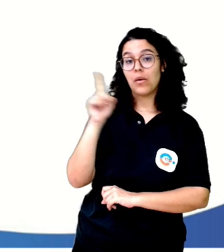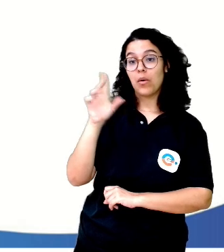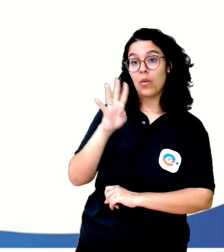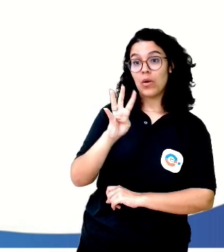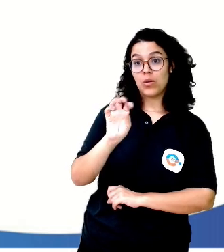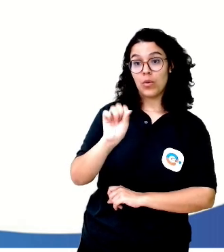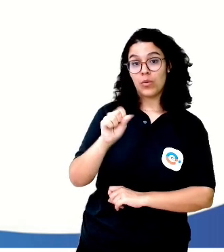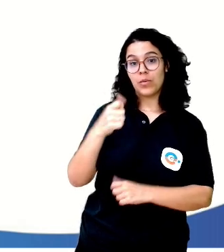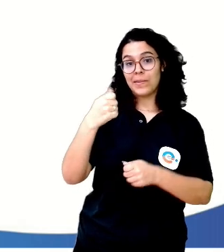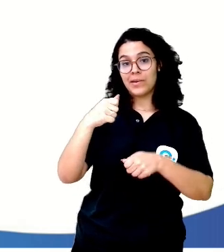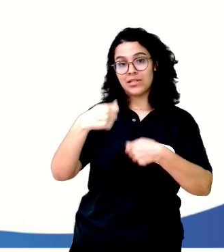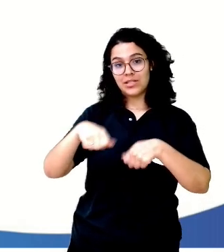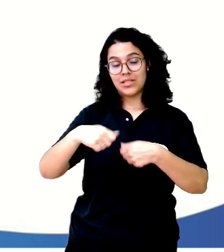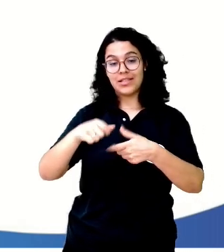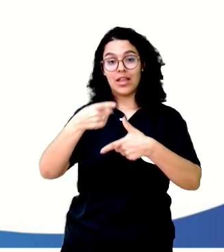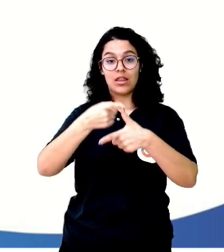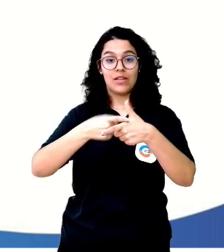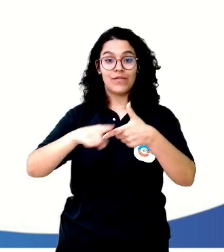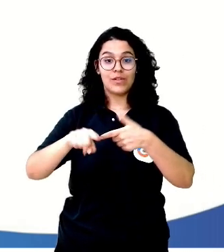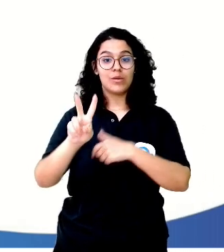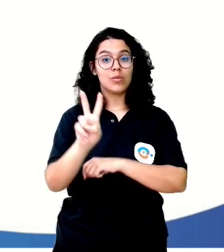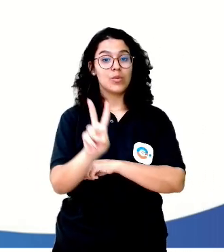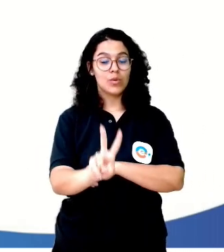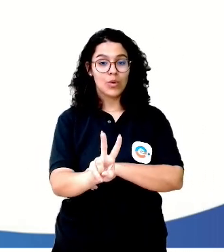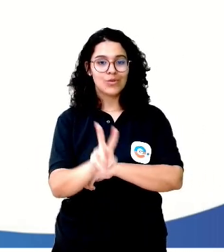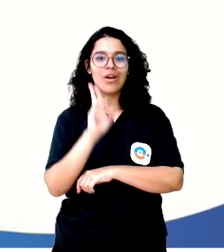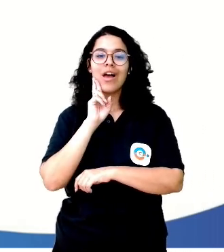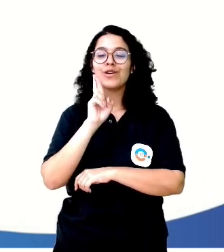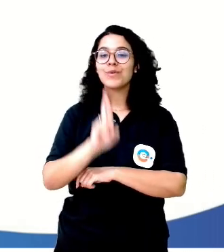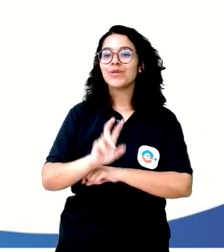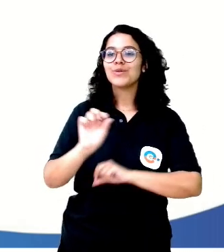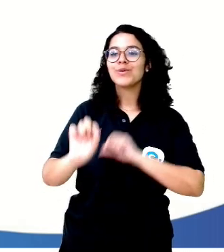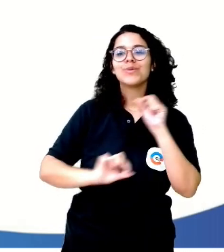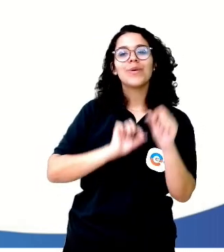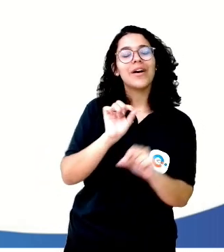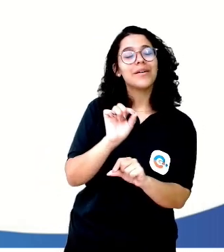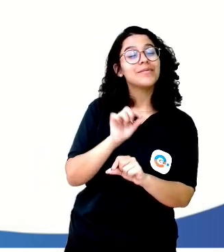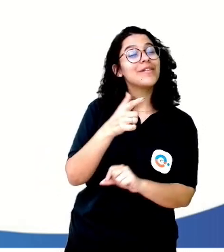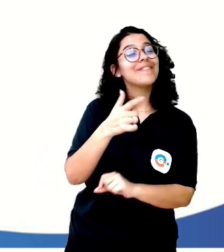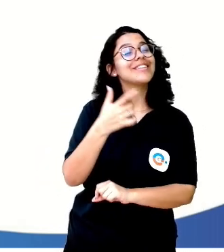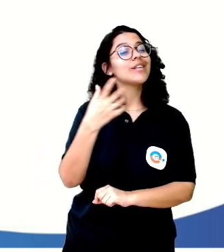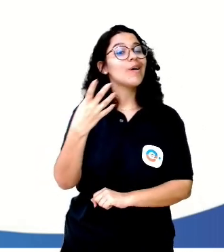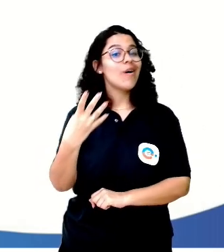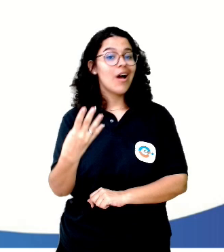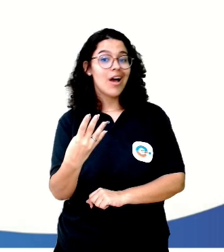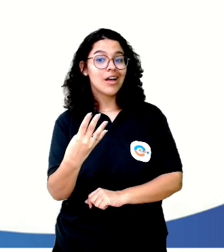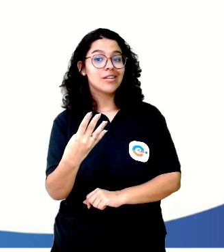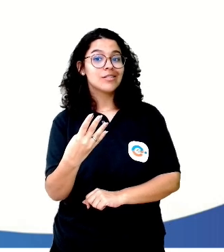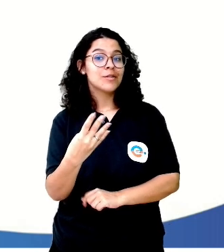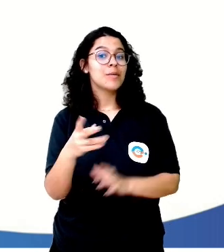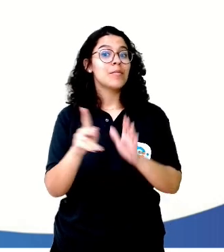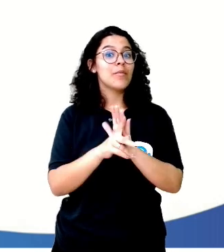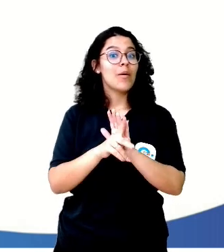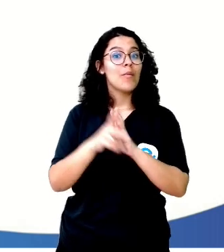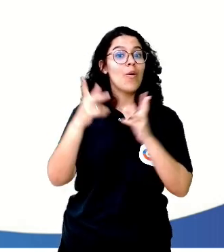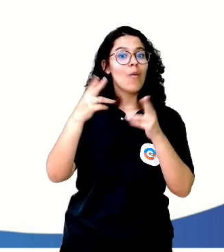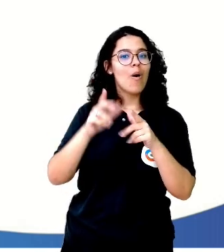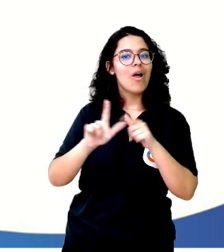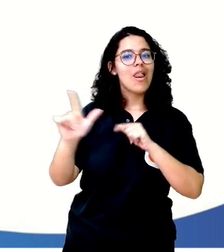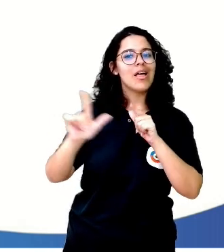48 eu vou dividir por 2 e vou encontrar como resultado 24, como encontramos ali na